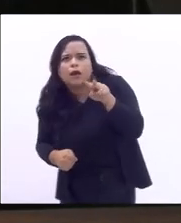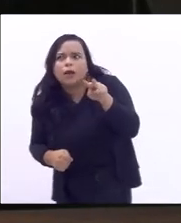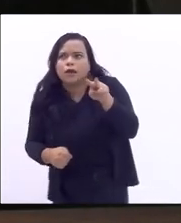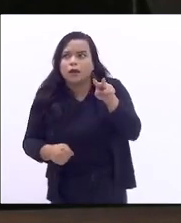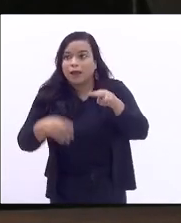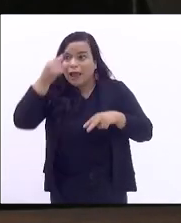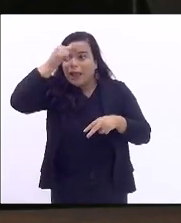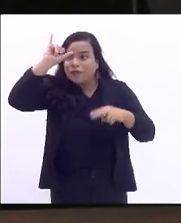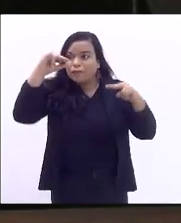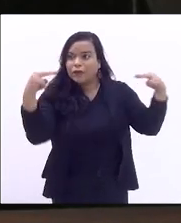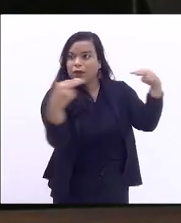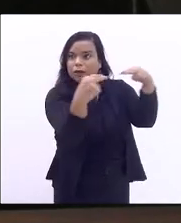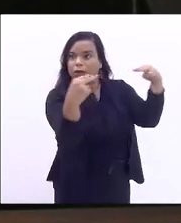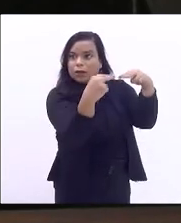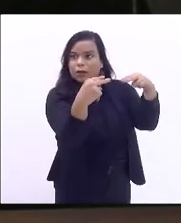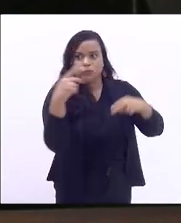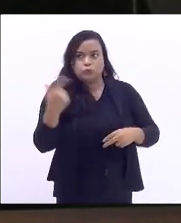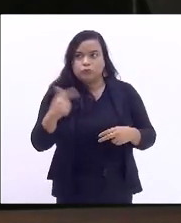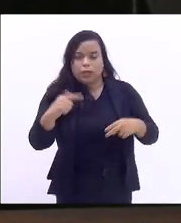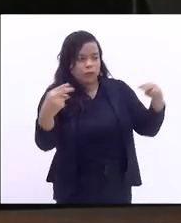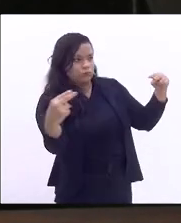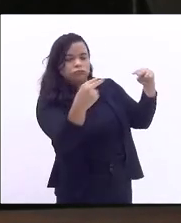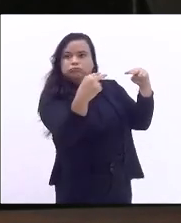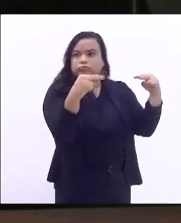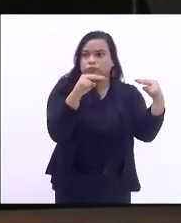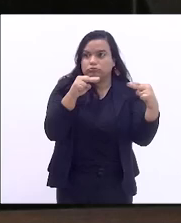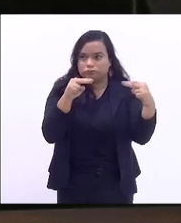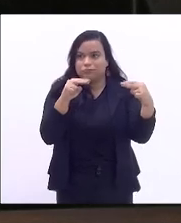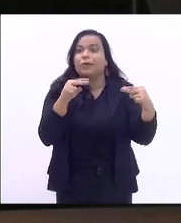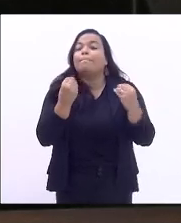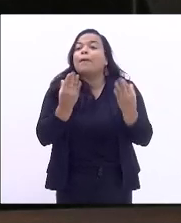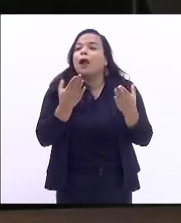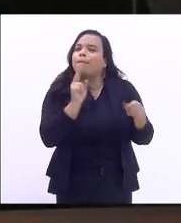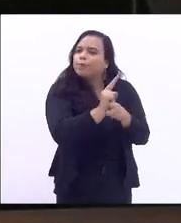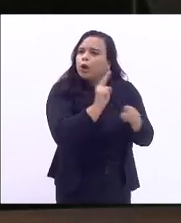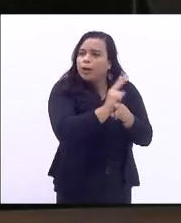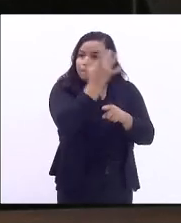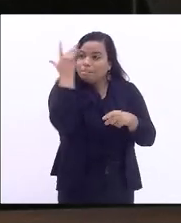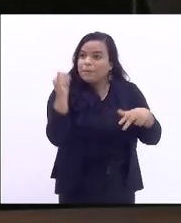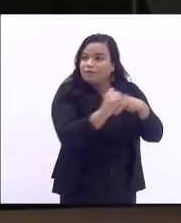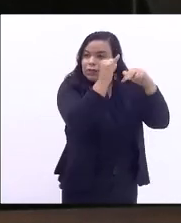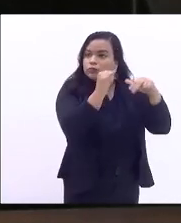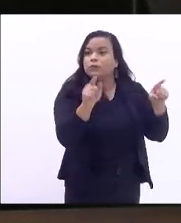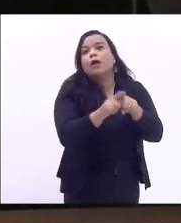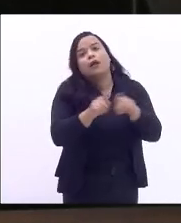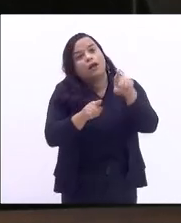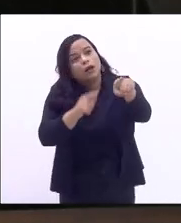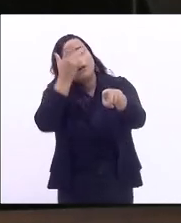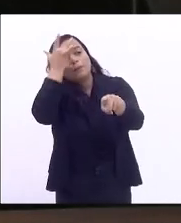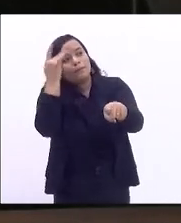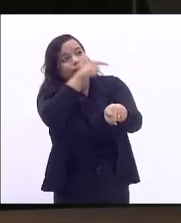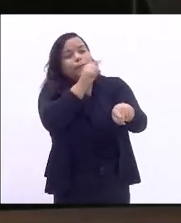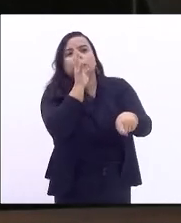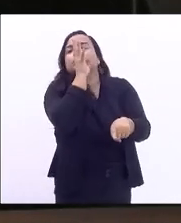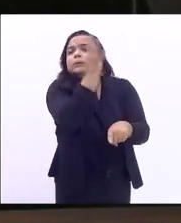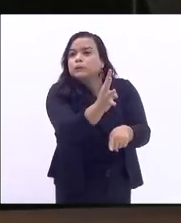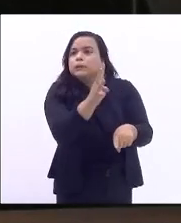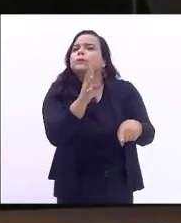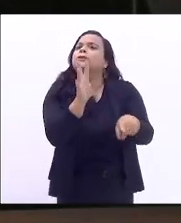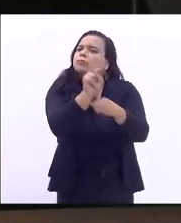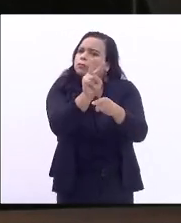tivessem contato para resguardar tanto a suposta vítima quanto o suposto